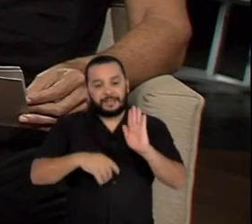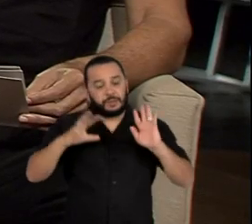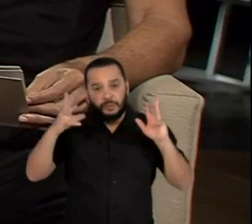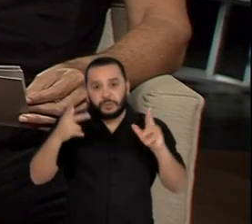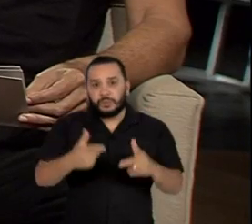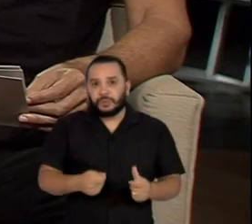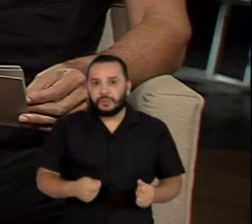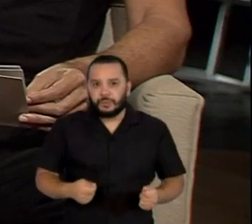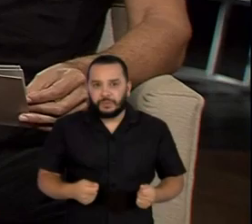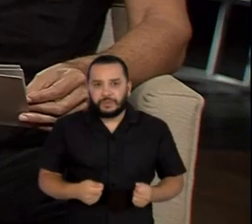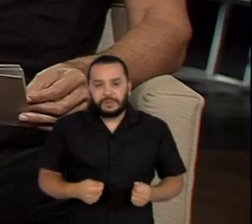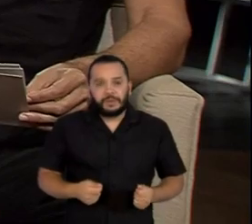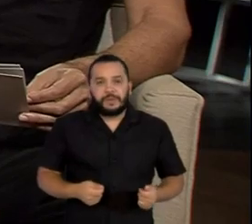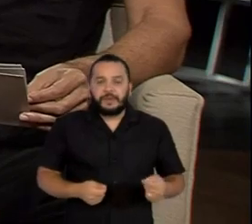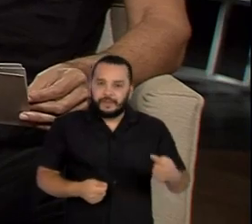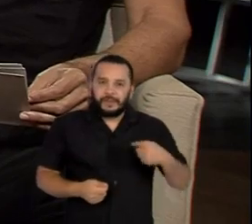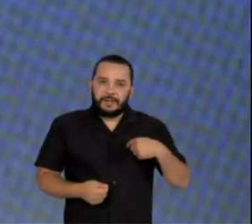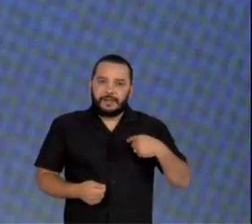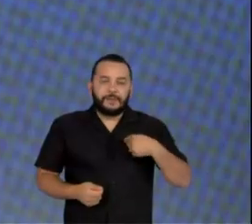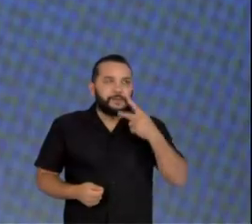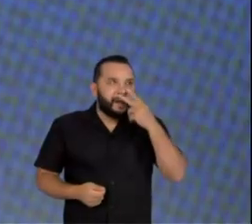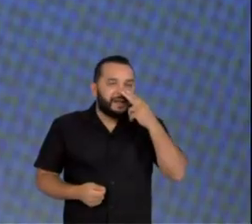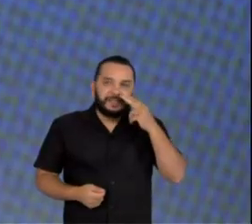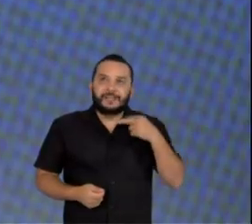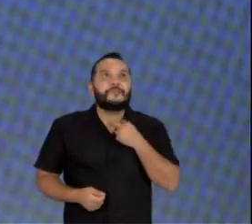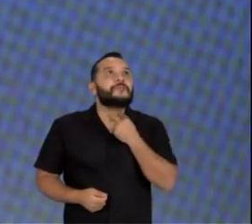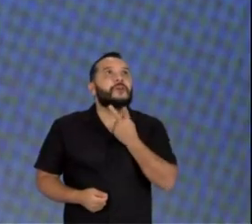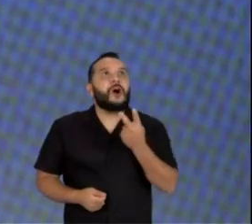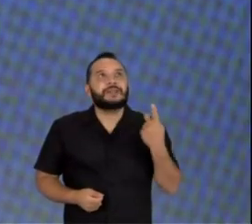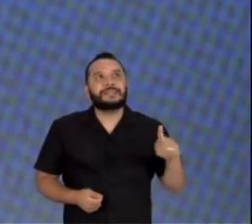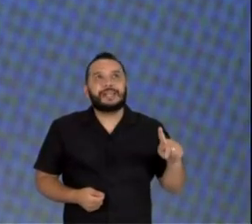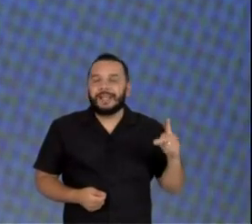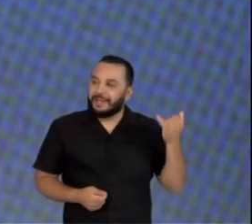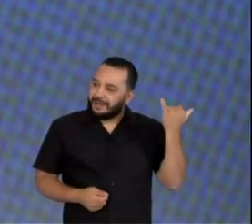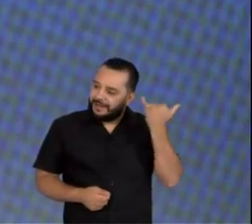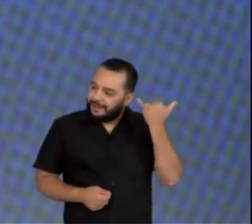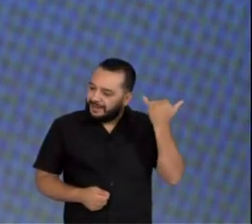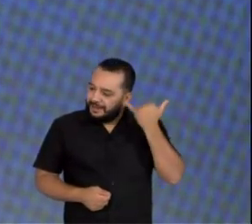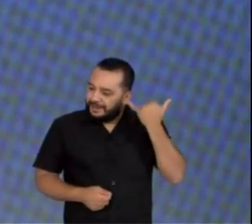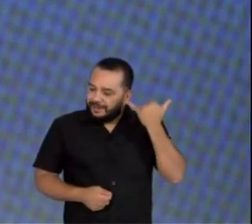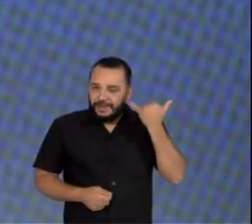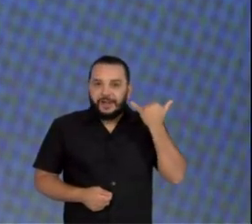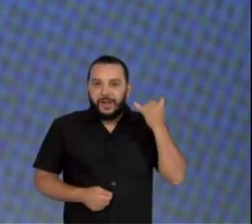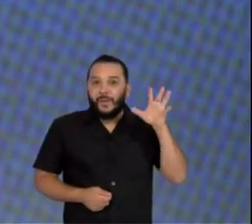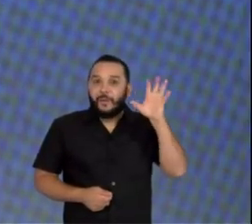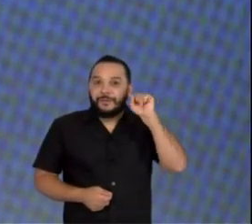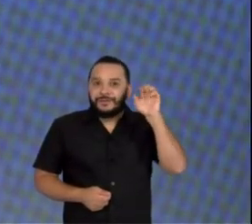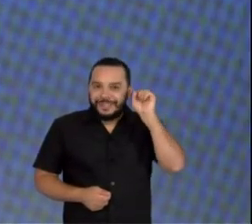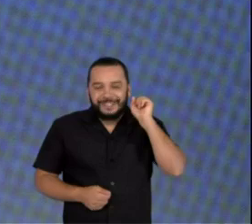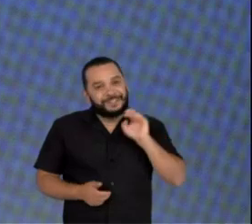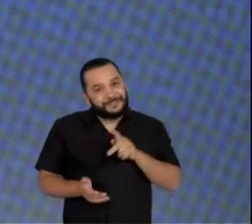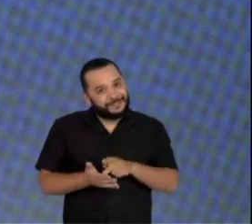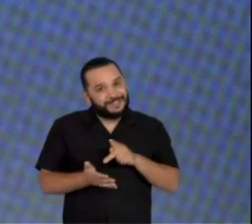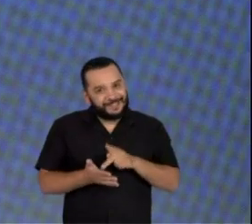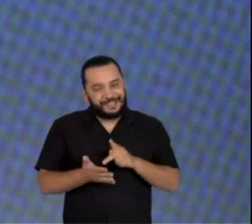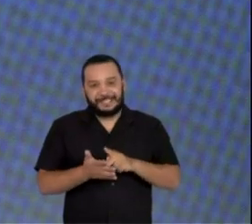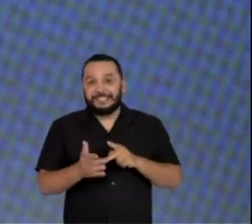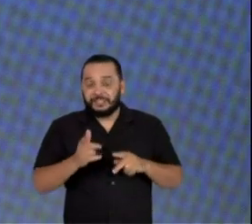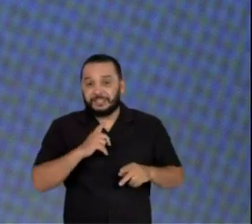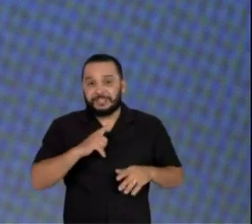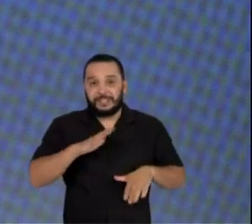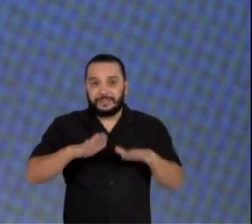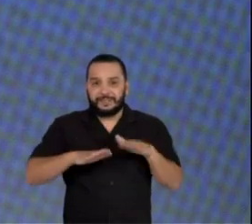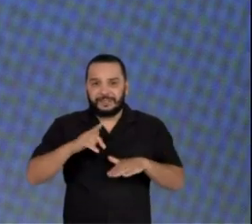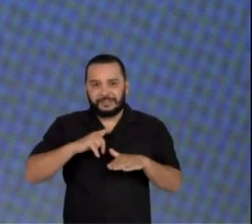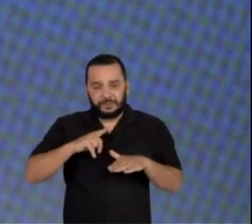Então, eu ouvia o Raul falando comigo em cena. Era tão forte a presença do Raul que eu falei, nós tínhamos na cenografia um